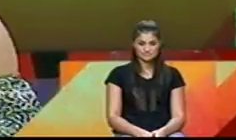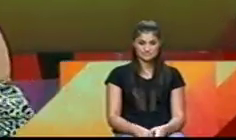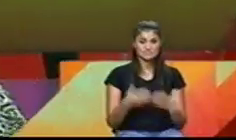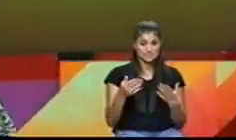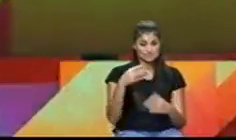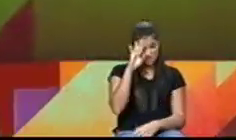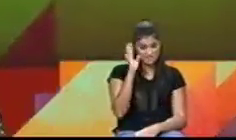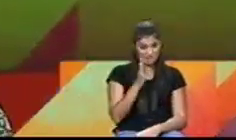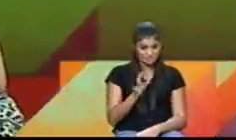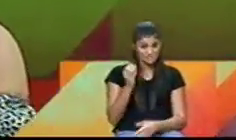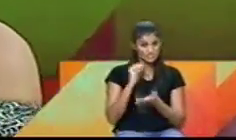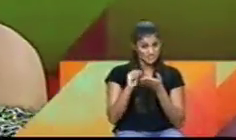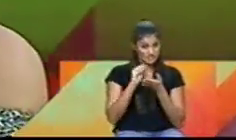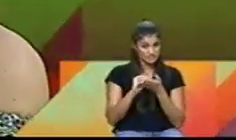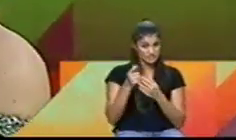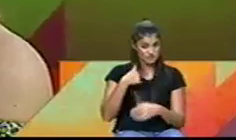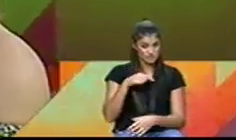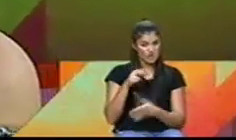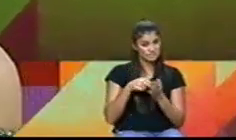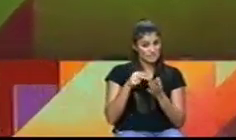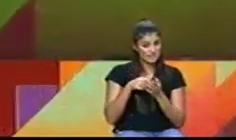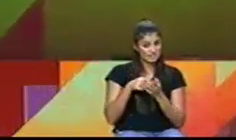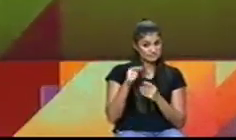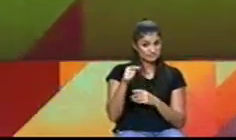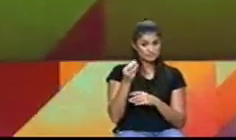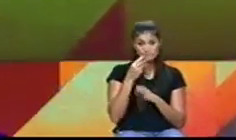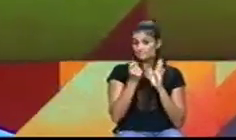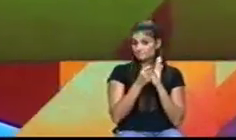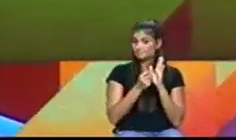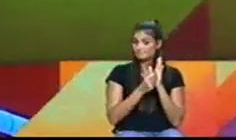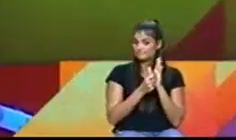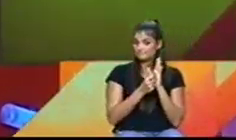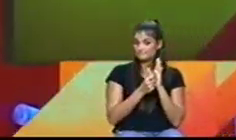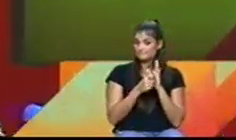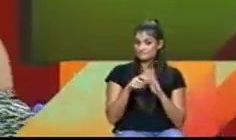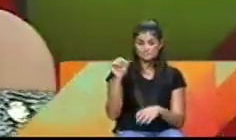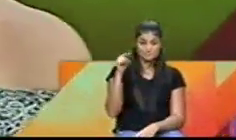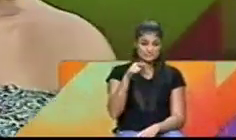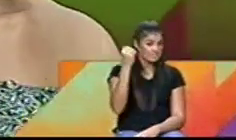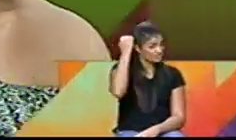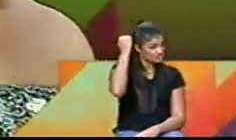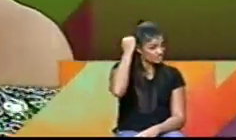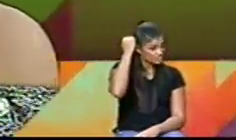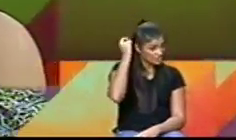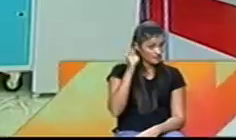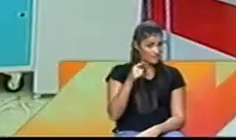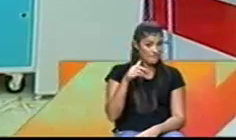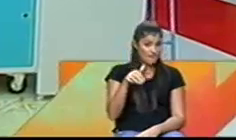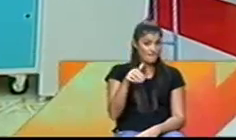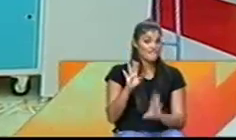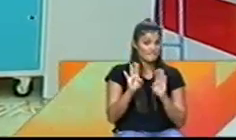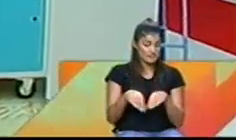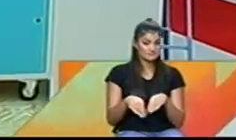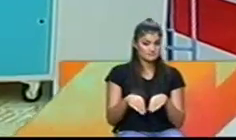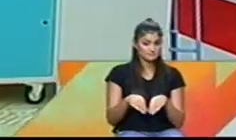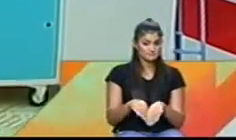Portanto, já sabe, inscreva-se, estamos à espera de receber as suas receitas de Natal. A receita da Cristina Manso Preto também está prestes a ser concluída